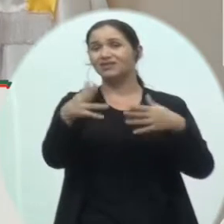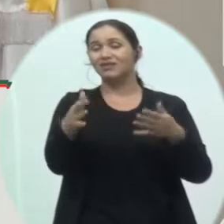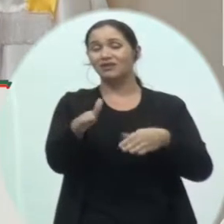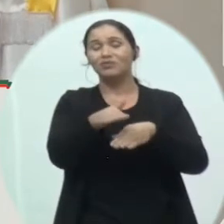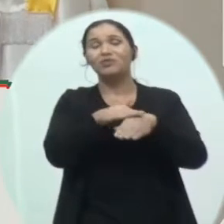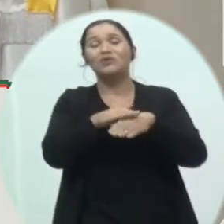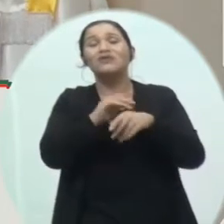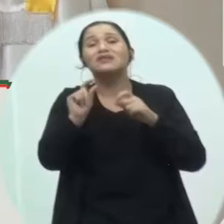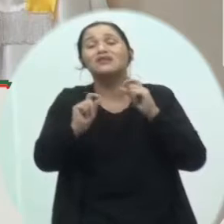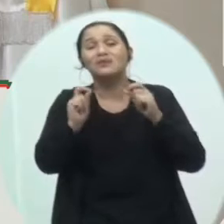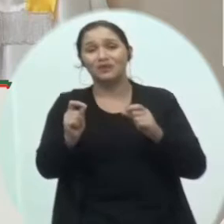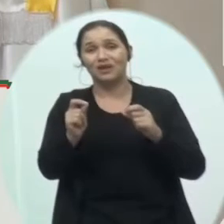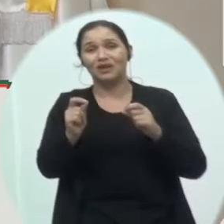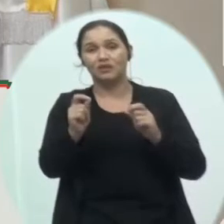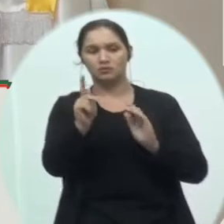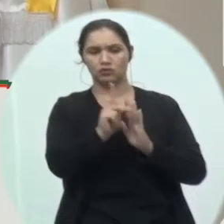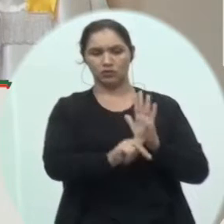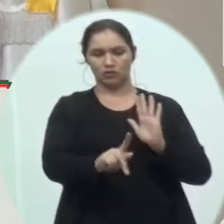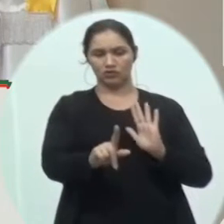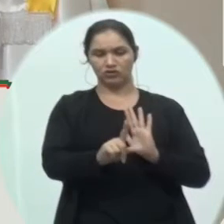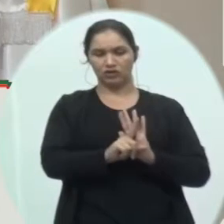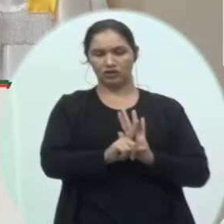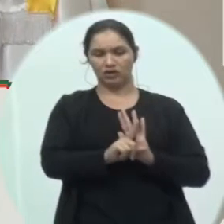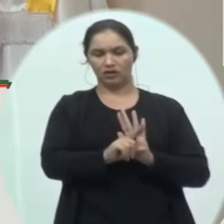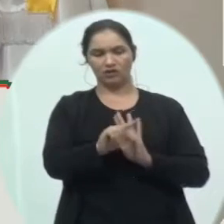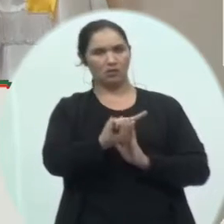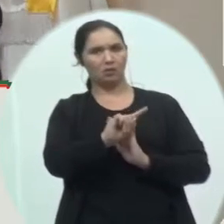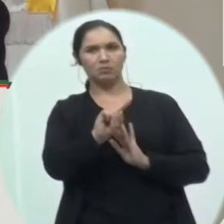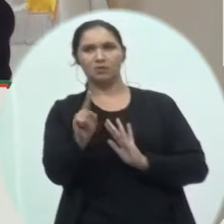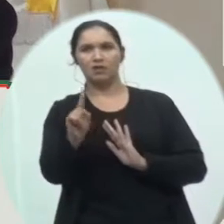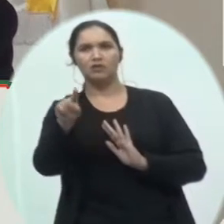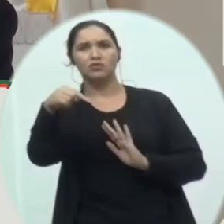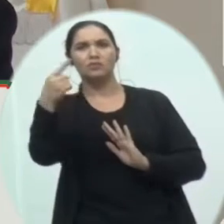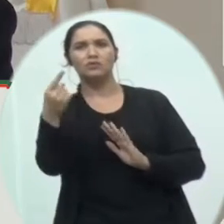respeito do projeto? Estão conversando e quando que vem a resposta?